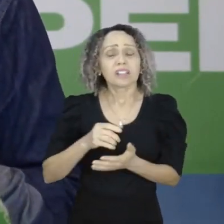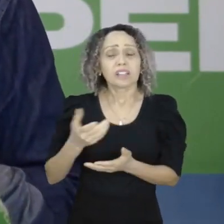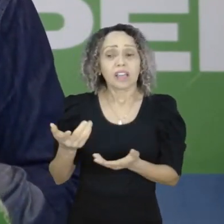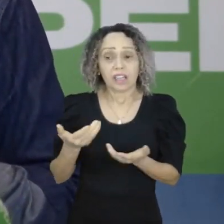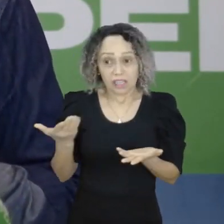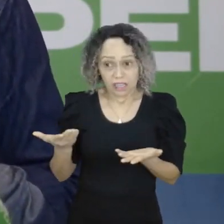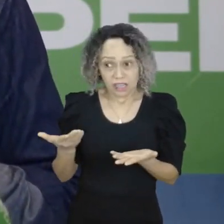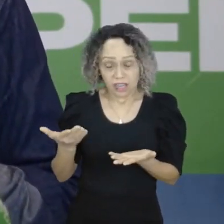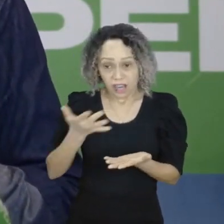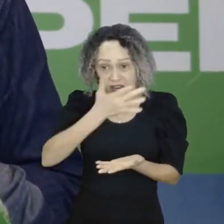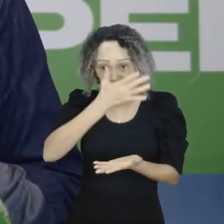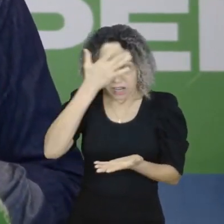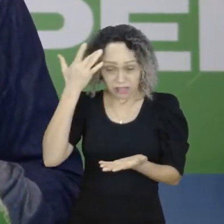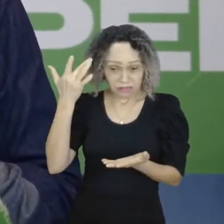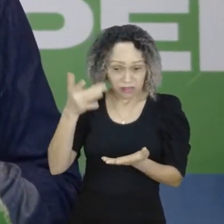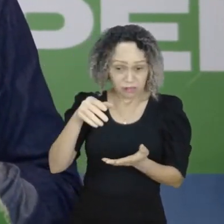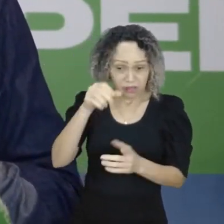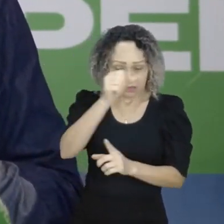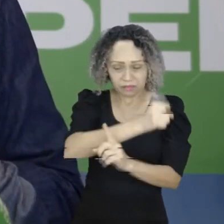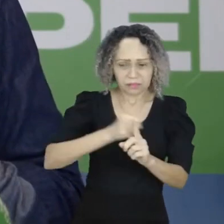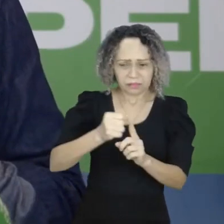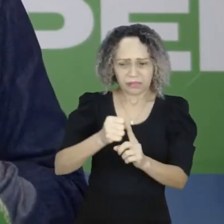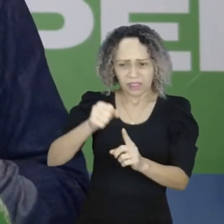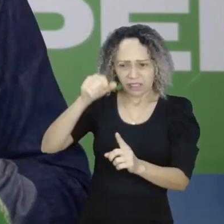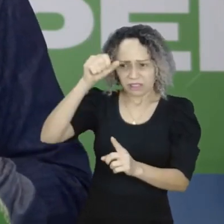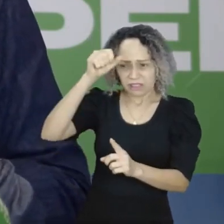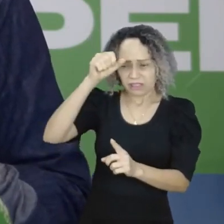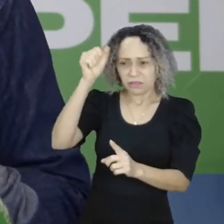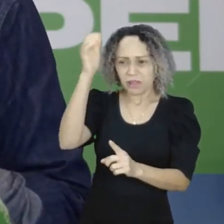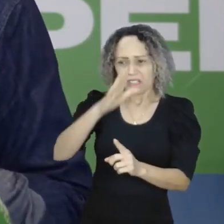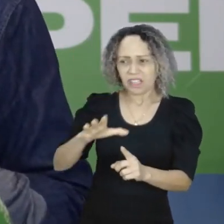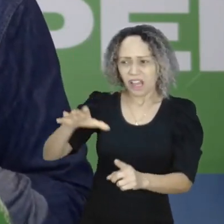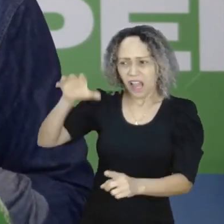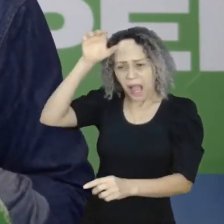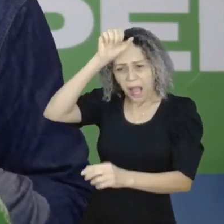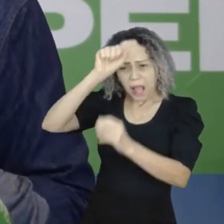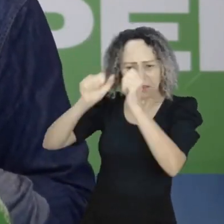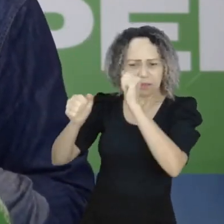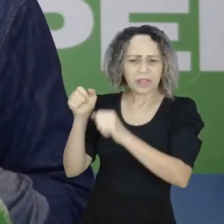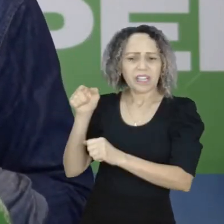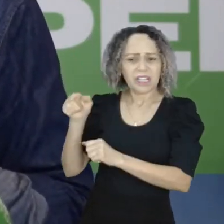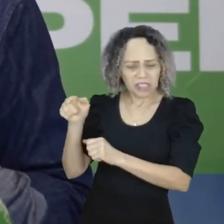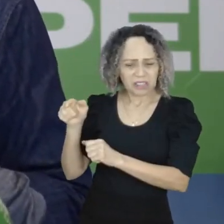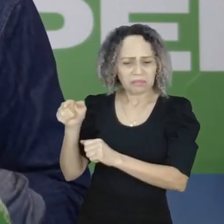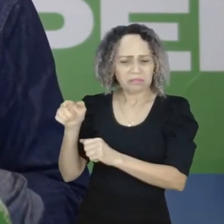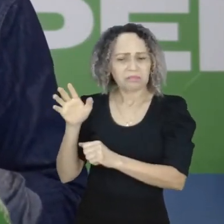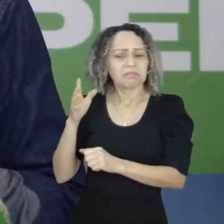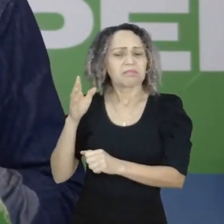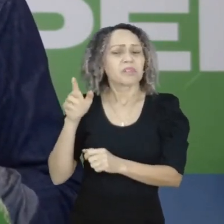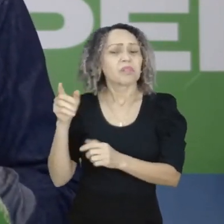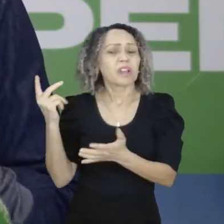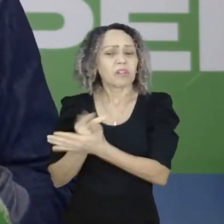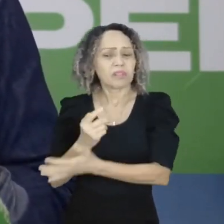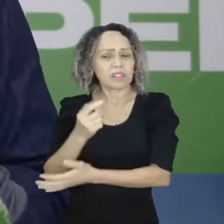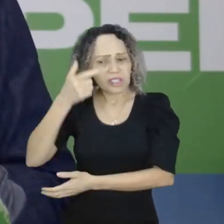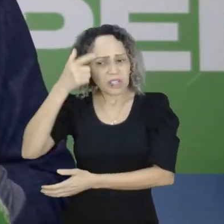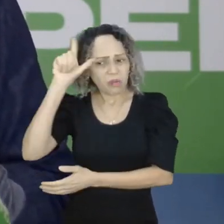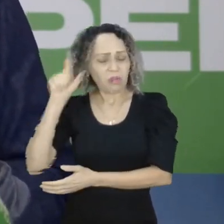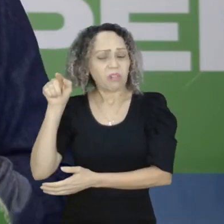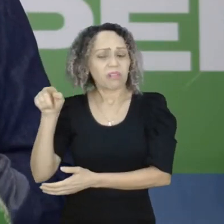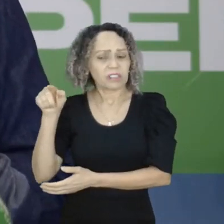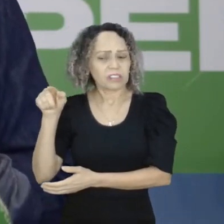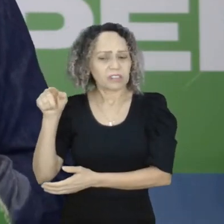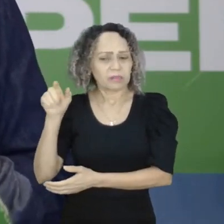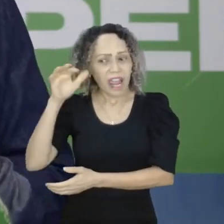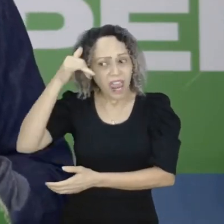brasileira perceber que é preciso esse país voltar a ser um país democrático. Nós temos que restabelecer a normalidade no